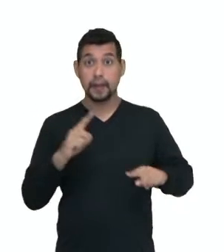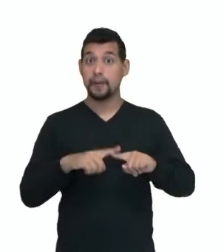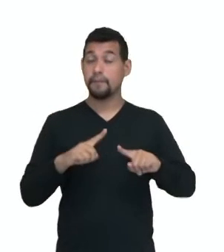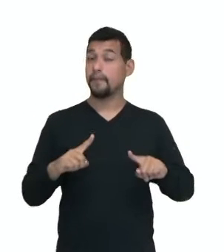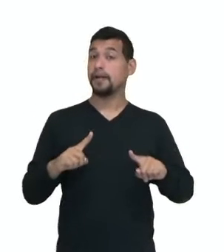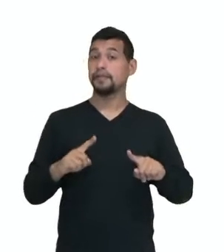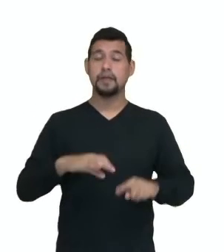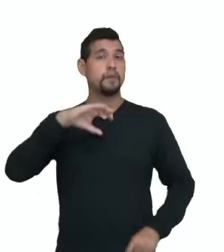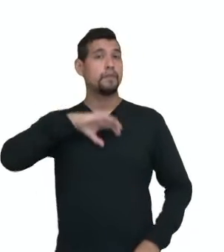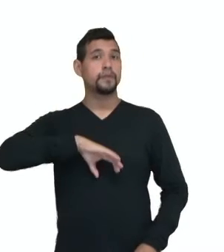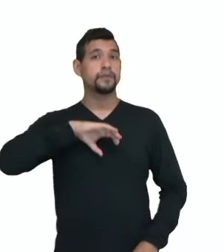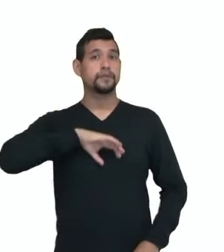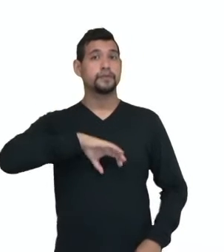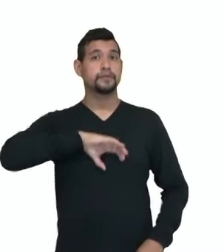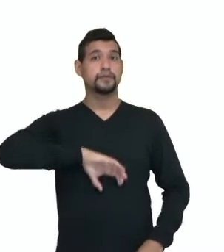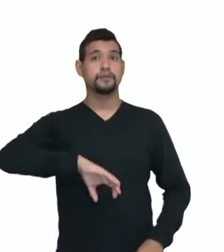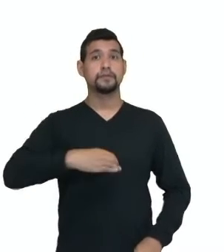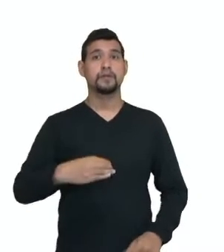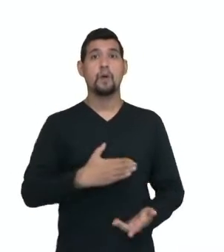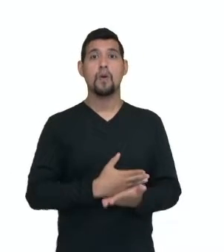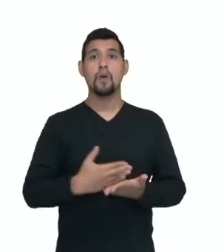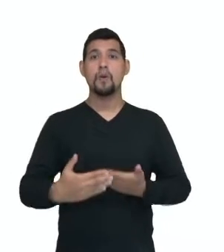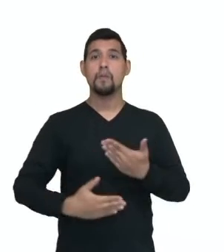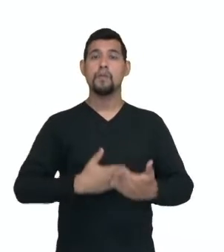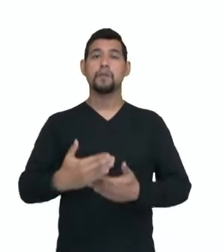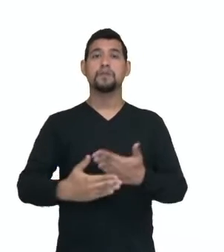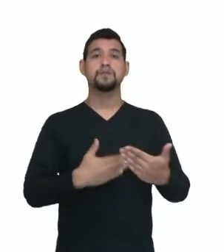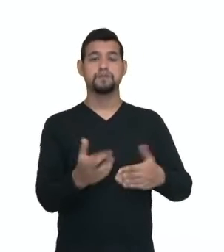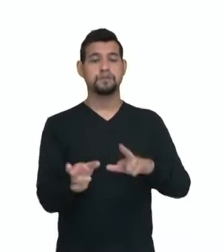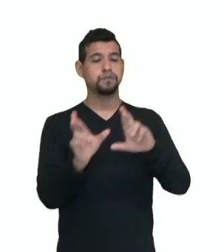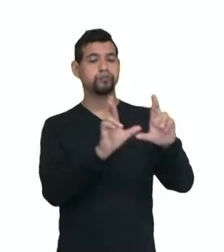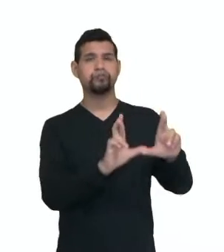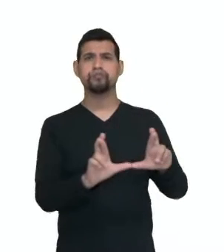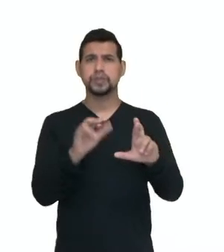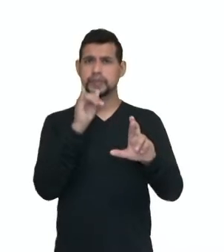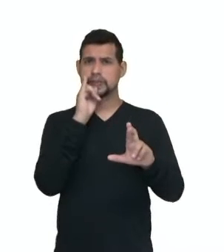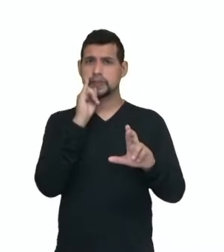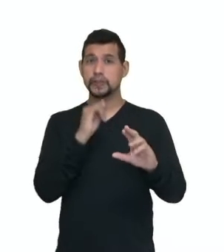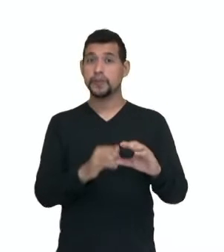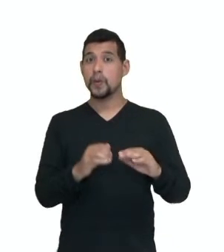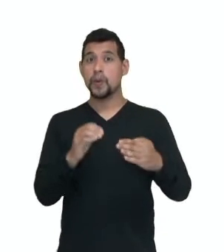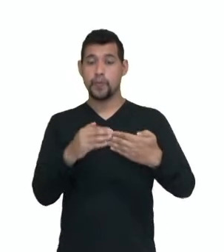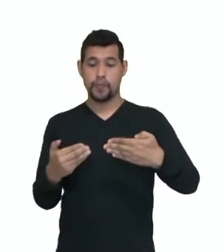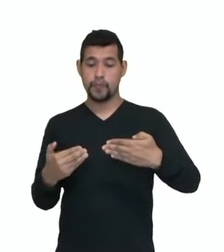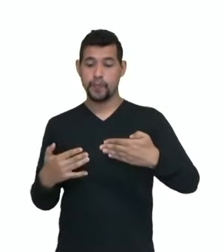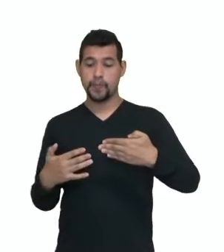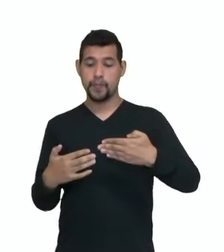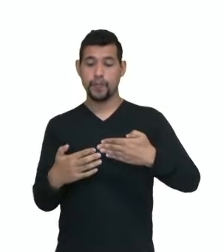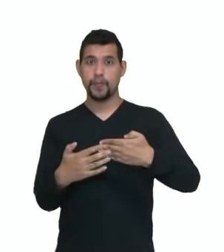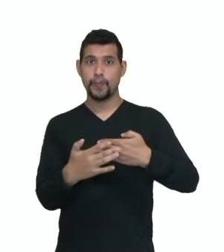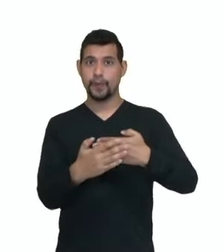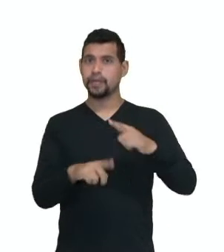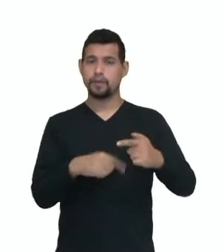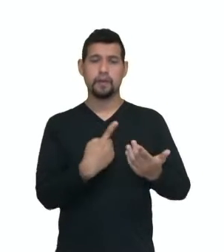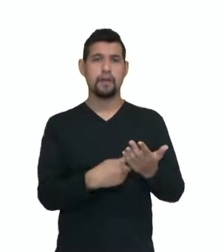Portugal ele só começa a ter mais acesso à região do interior do Paraná depois do Tratado de Madrid,